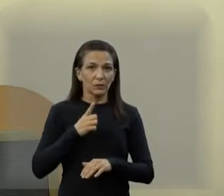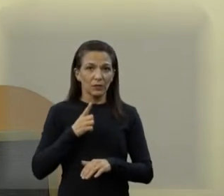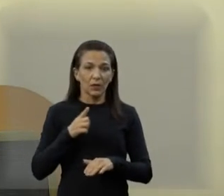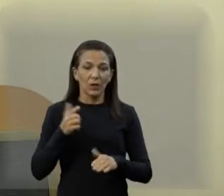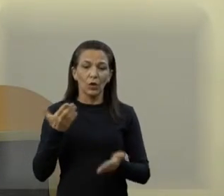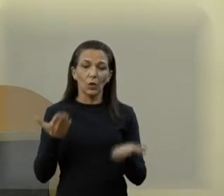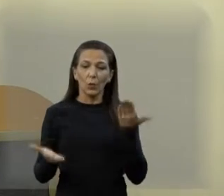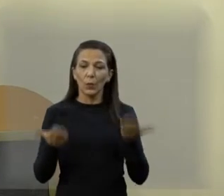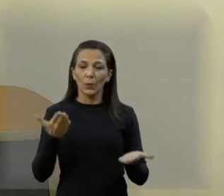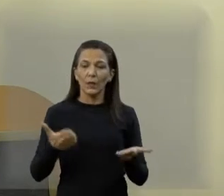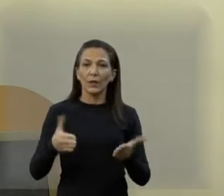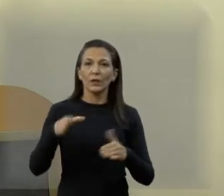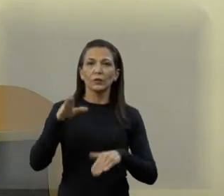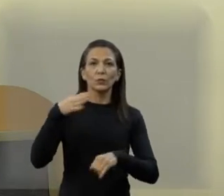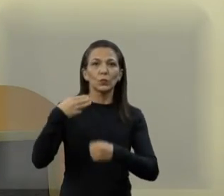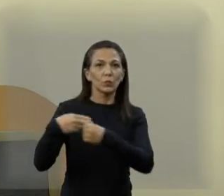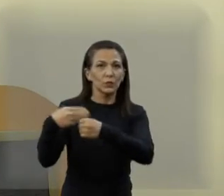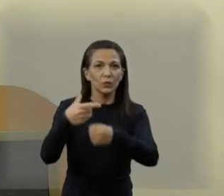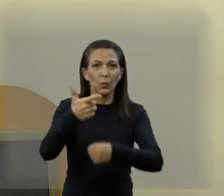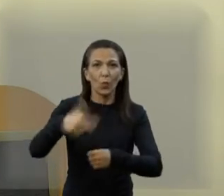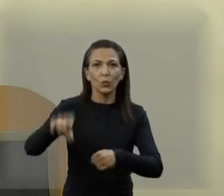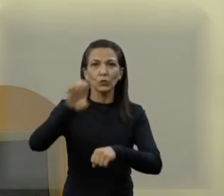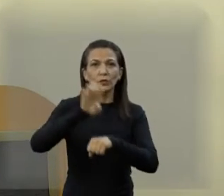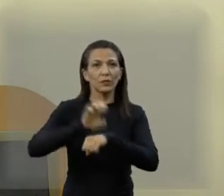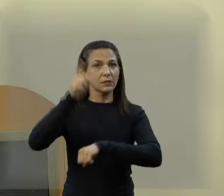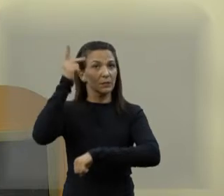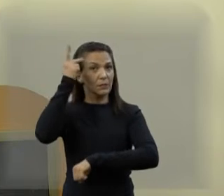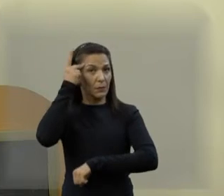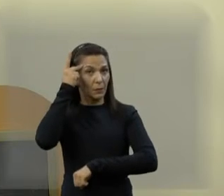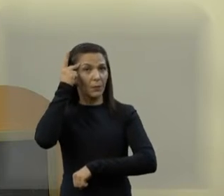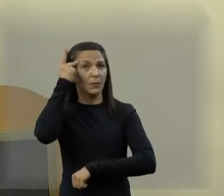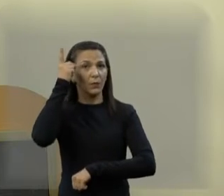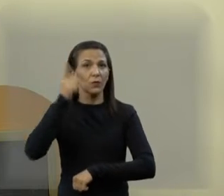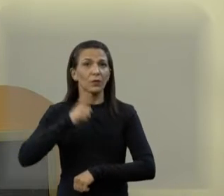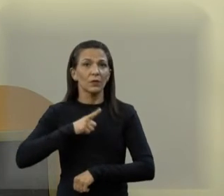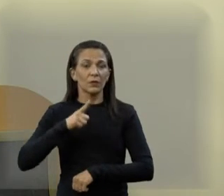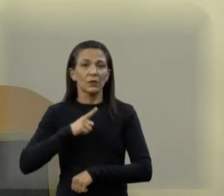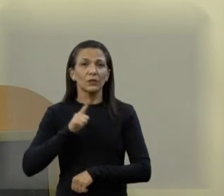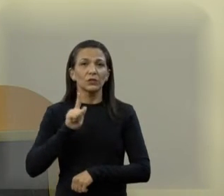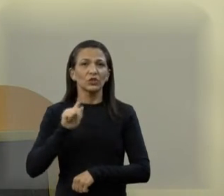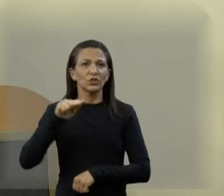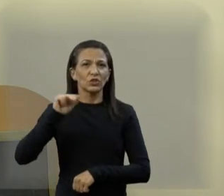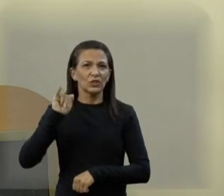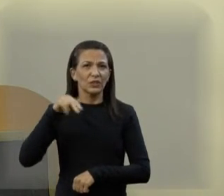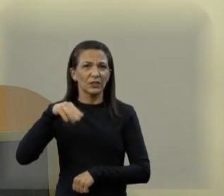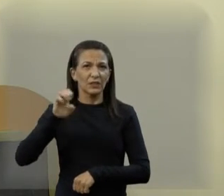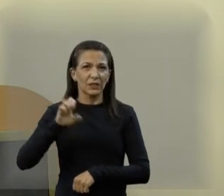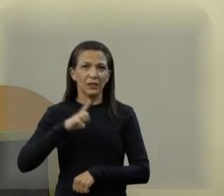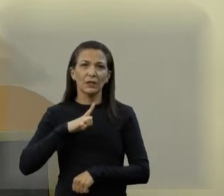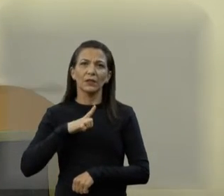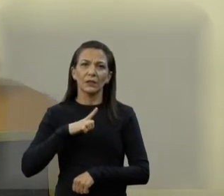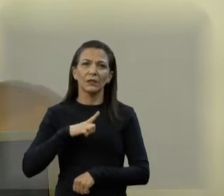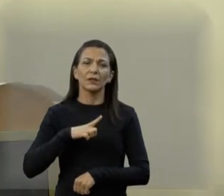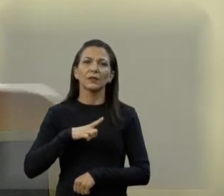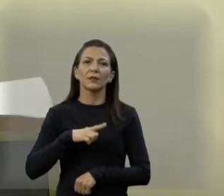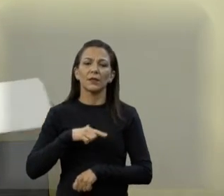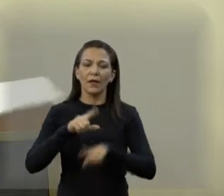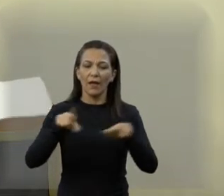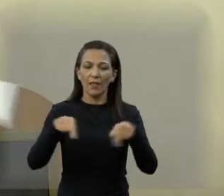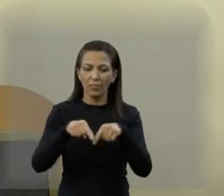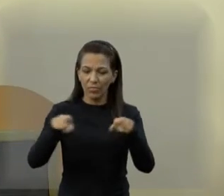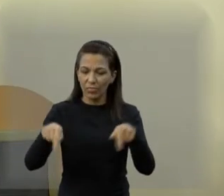dos municípios de São Paulo considerando-se o coeficiente de Gini que a concentração de terra